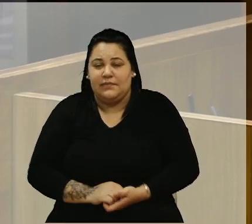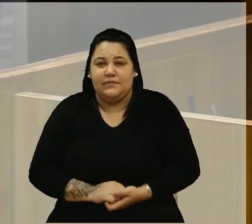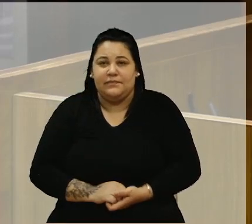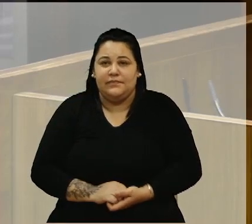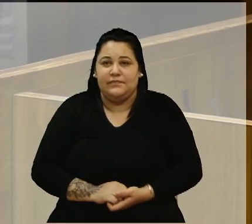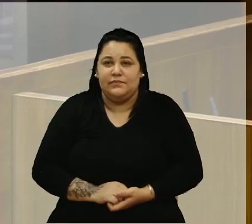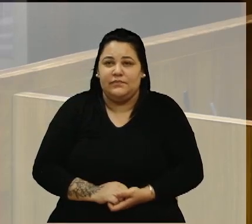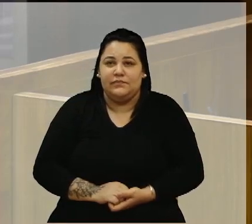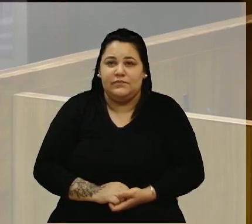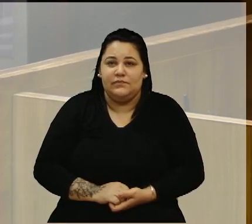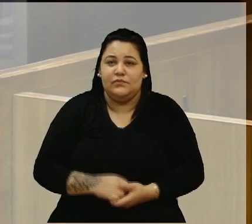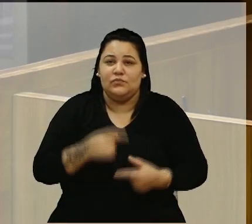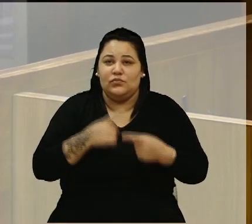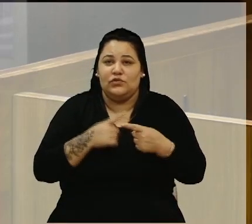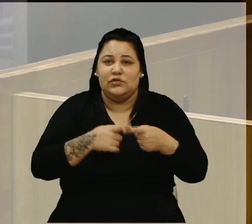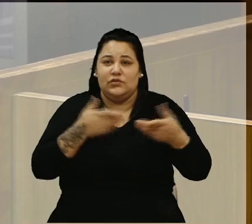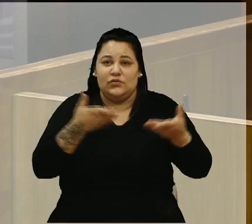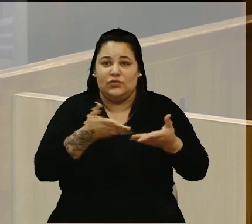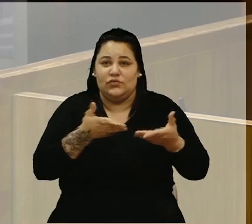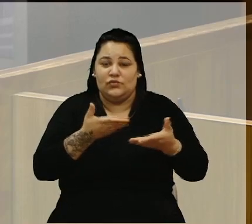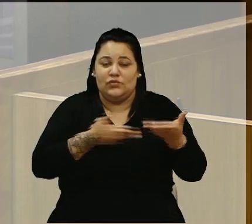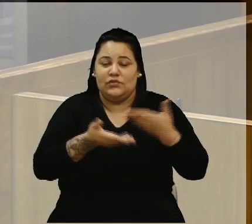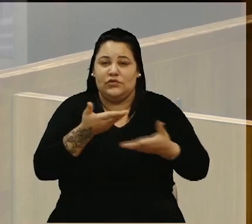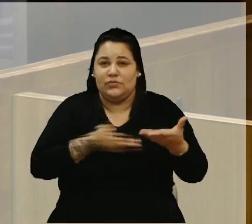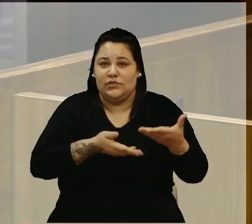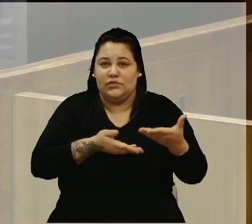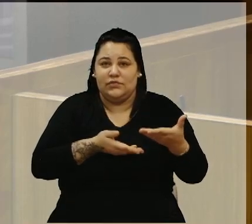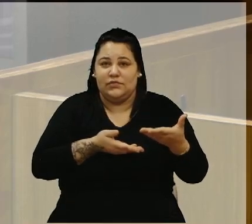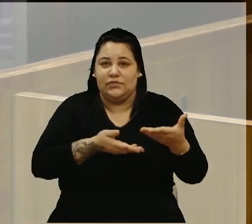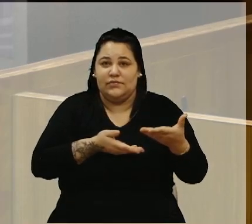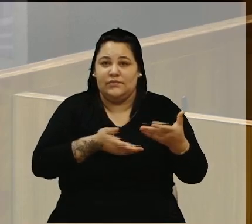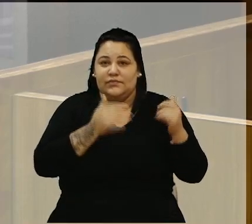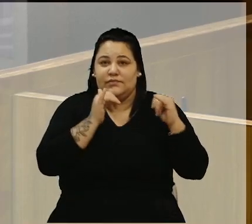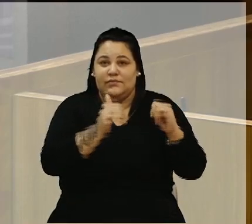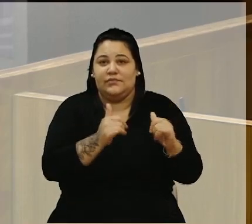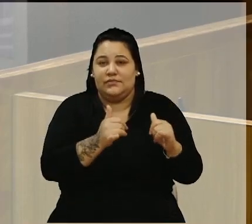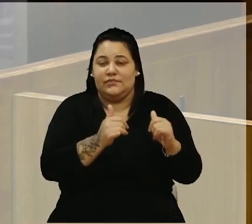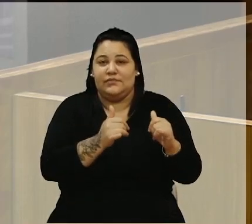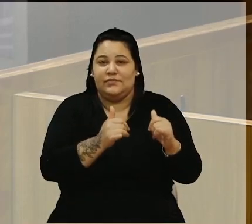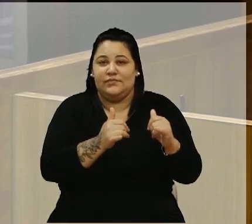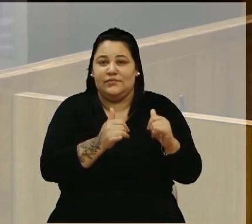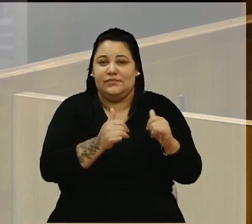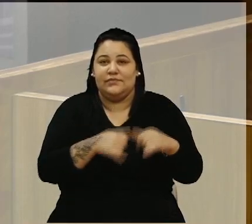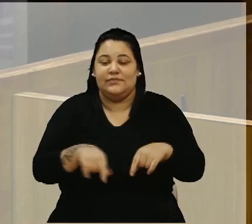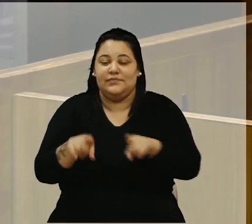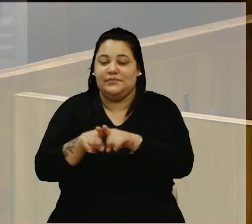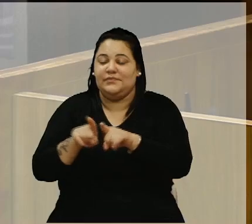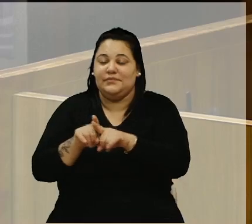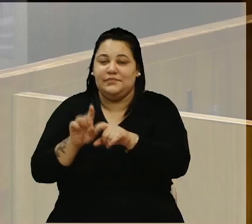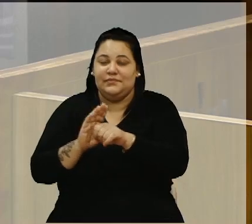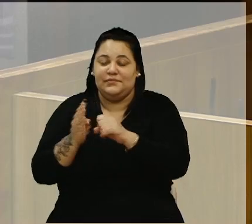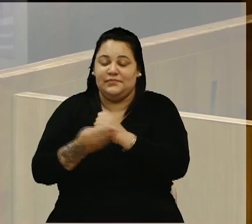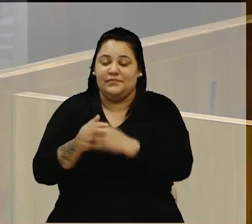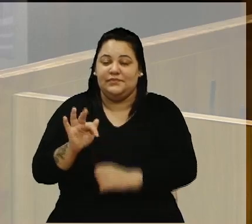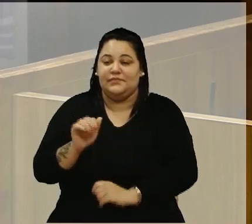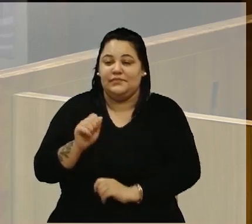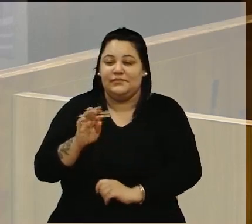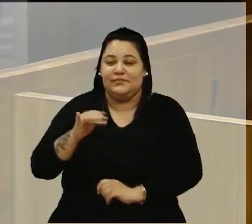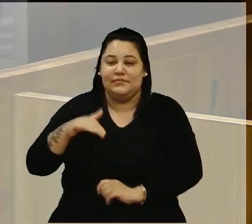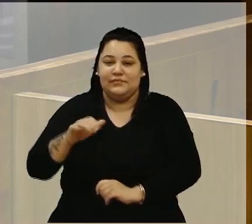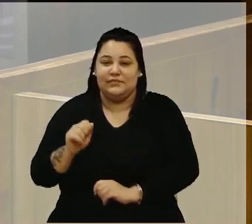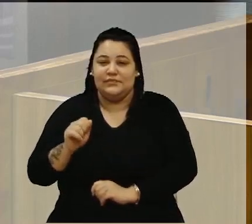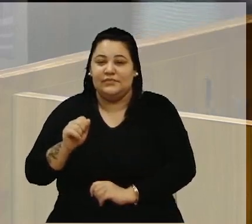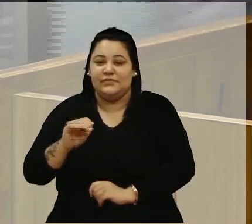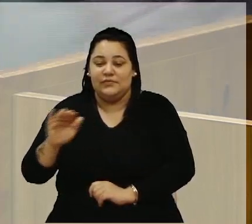Porque hoje o atendimento está no ônibus e também no Fátima Baixo. Uma